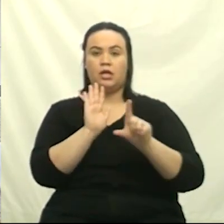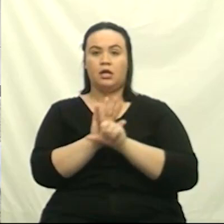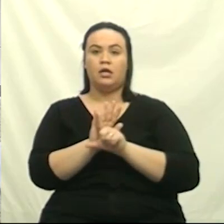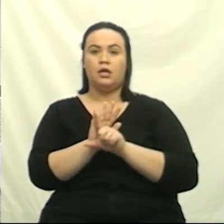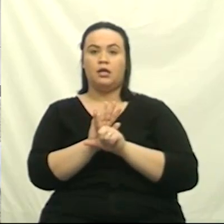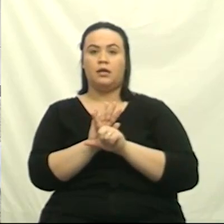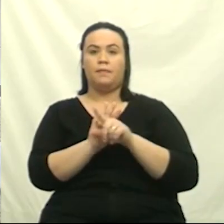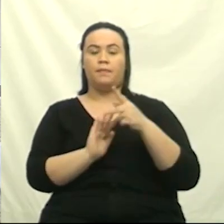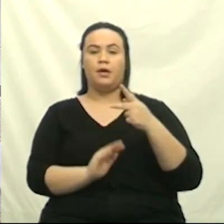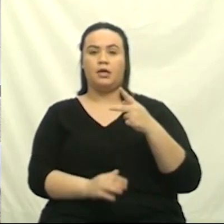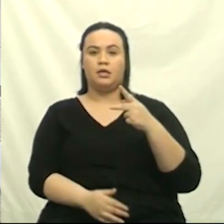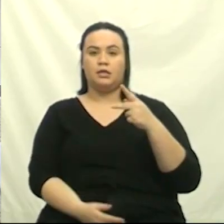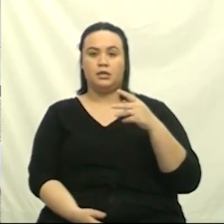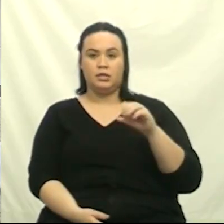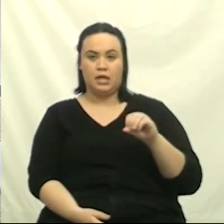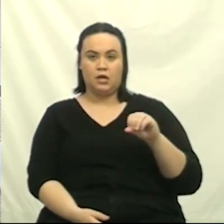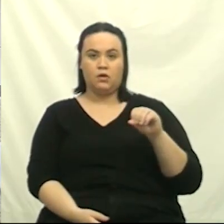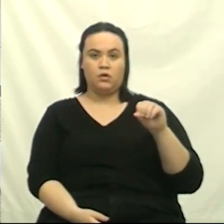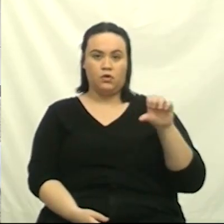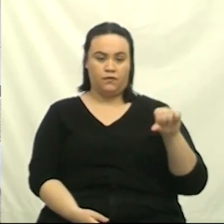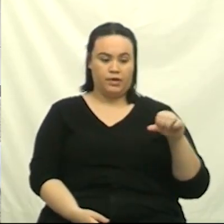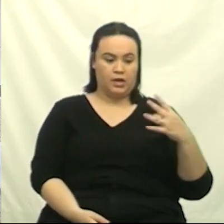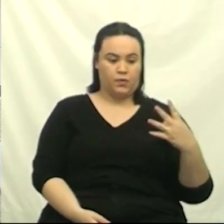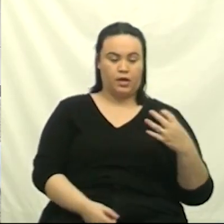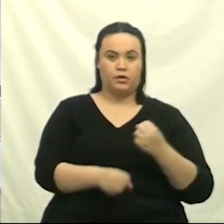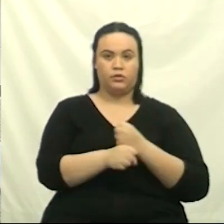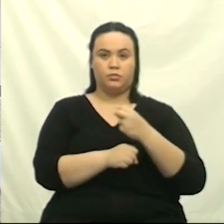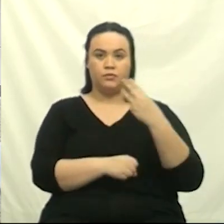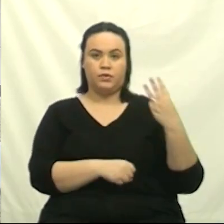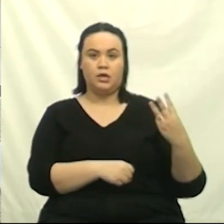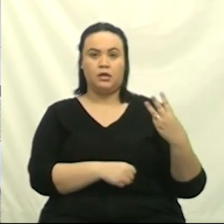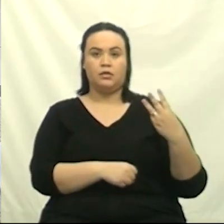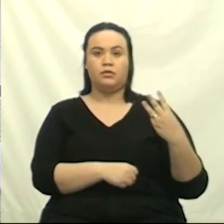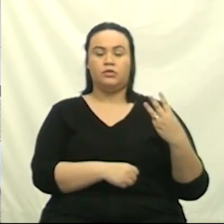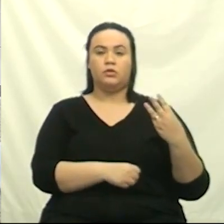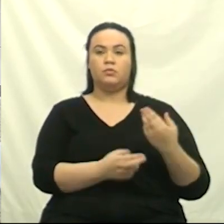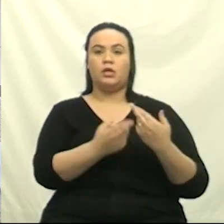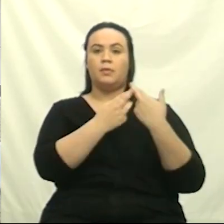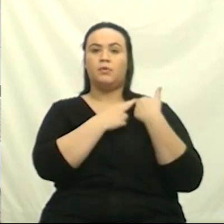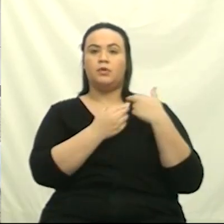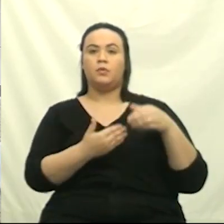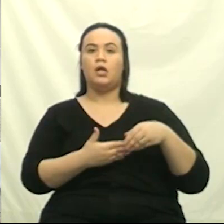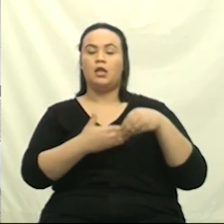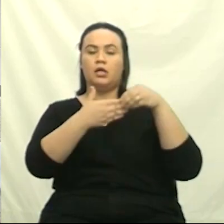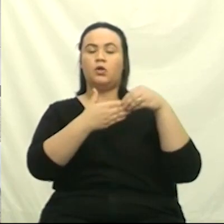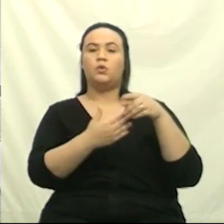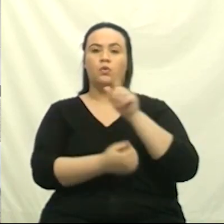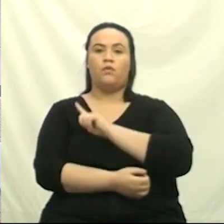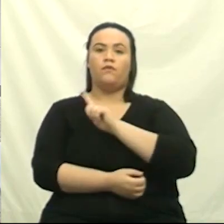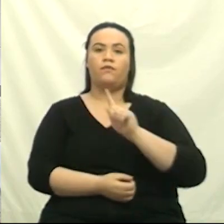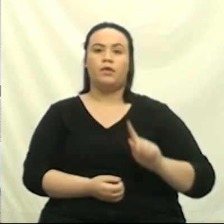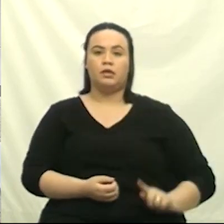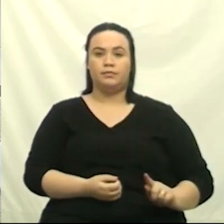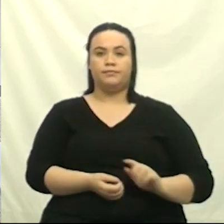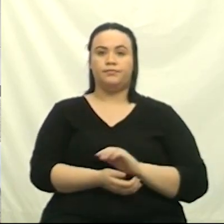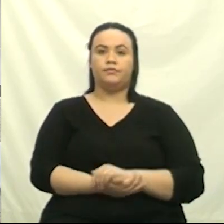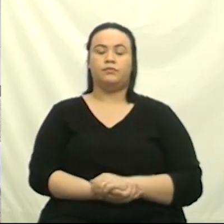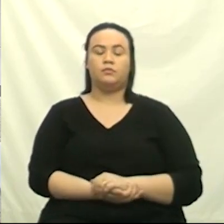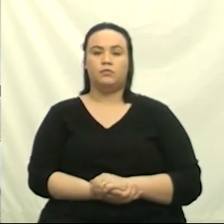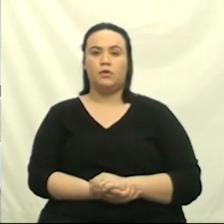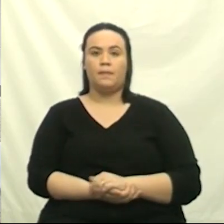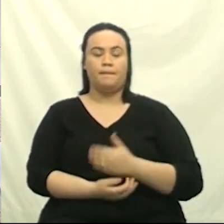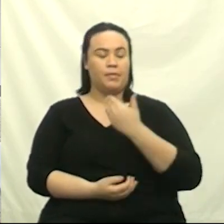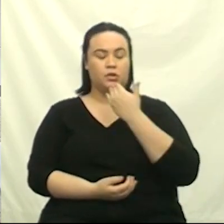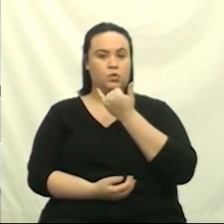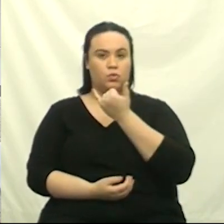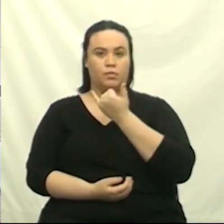número PE 094 barra 2023 de autoria do chefe do poder executivo municipal que altera o